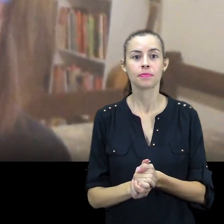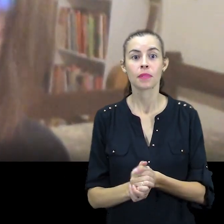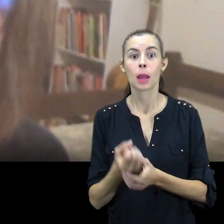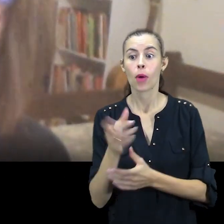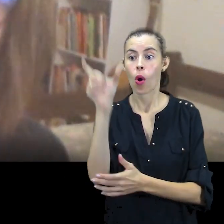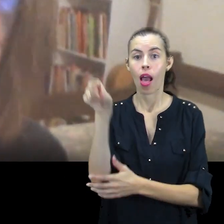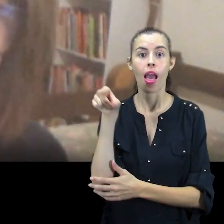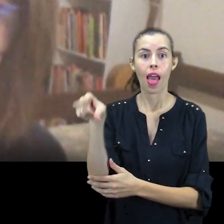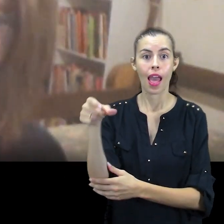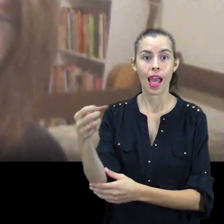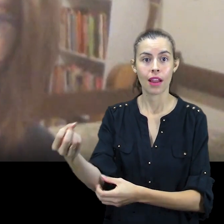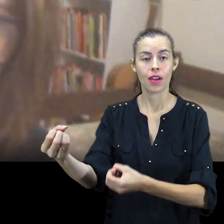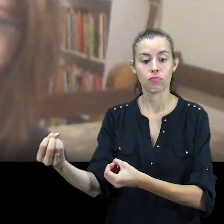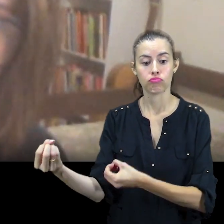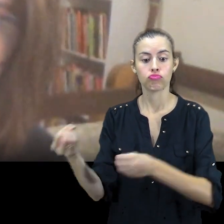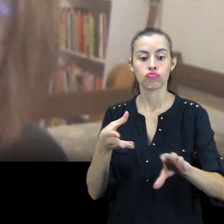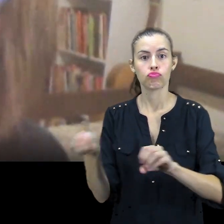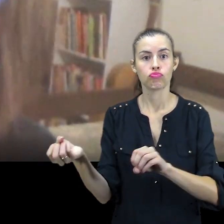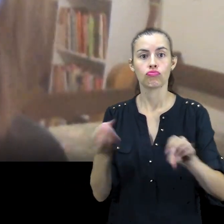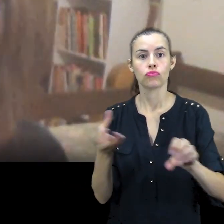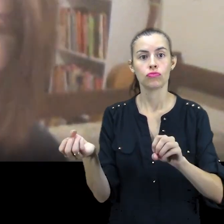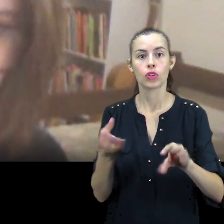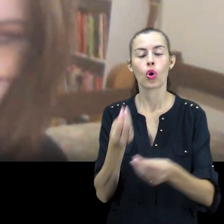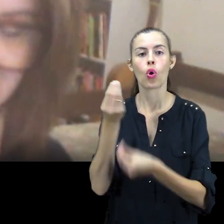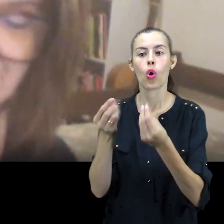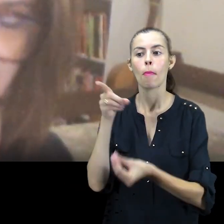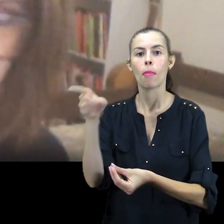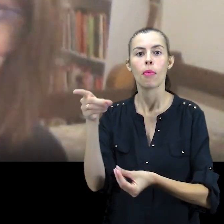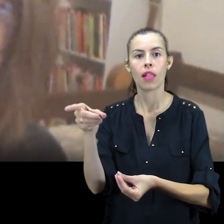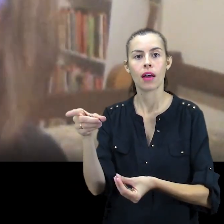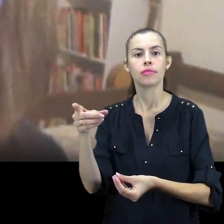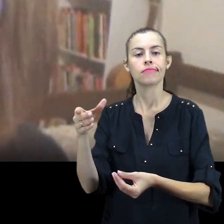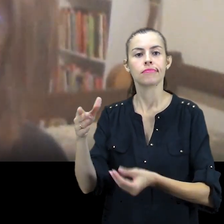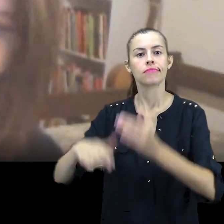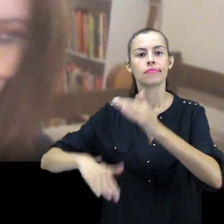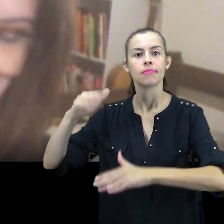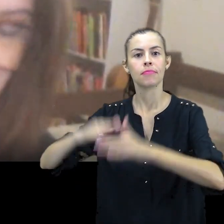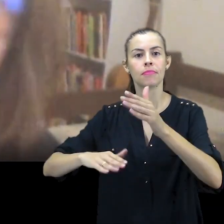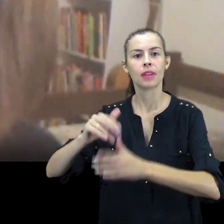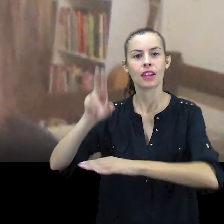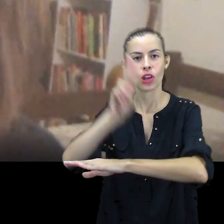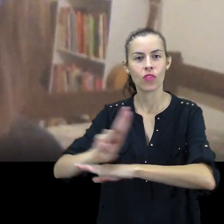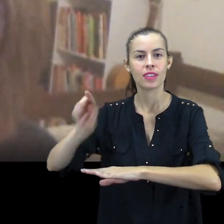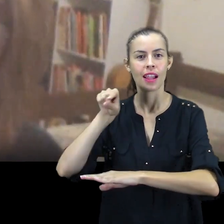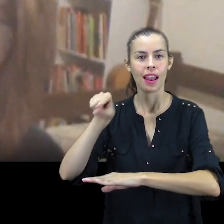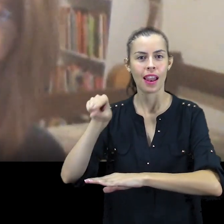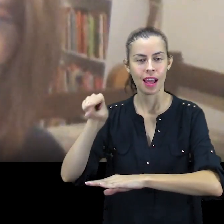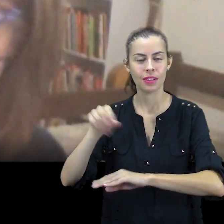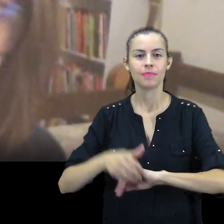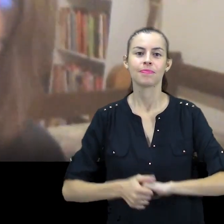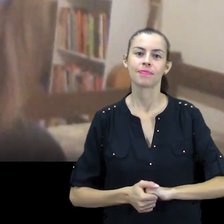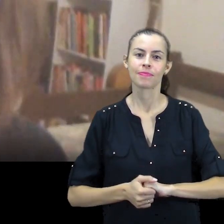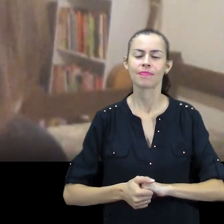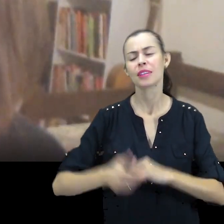haja inspiração a partir da realidade da UFBA aqui para a Unicamp também. Então, é uma tarde muito importante para nós aqui